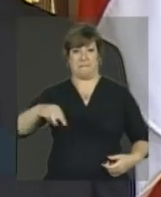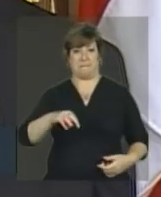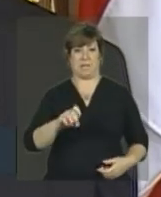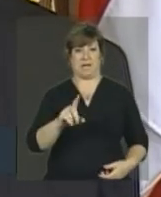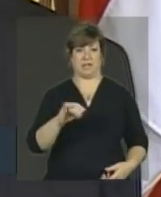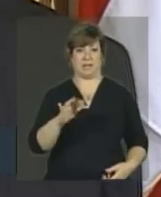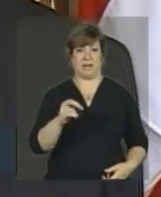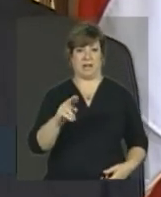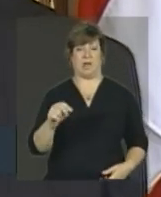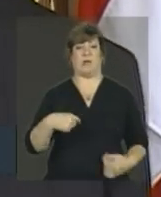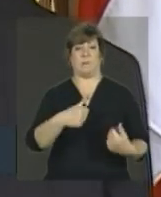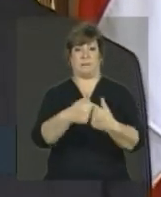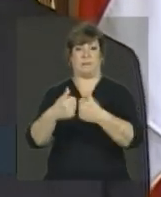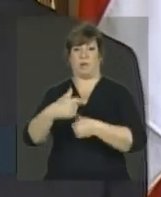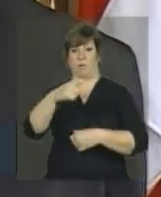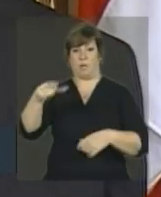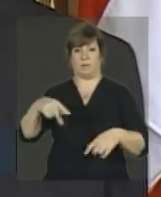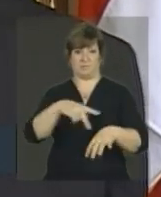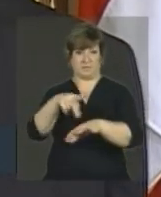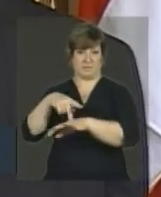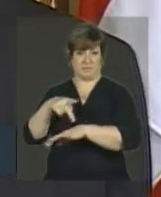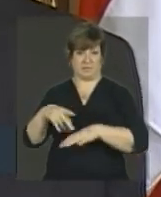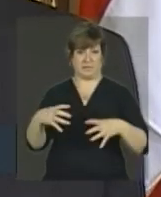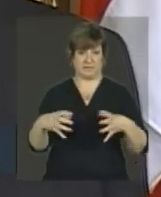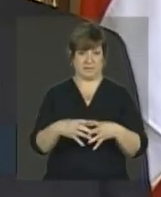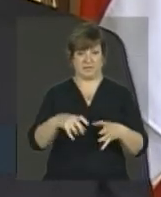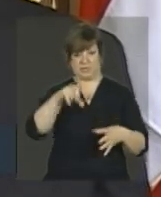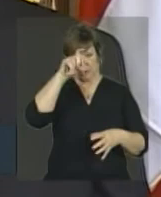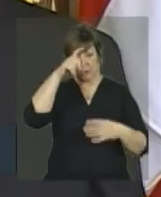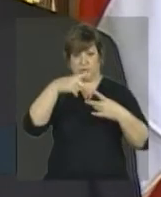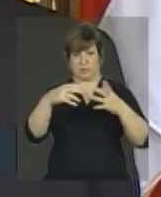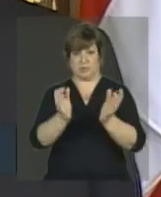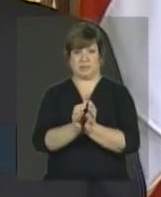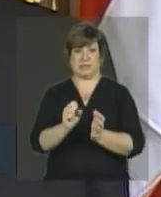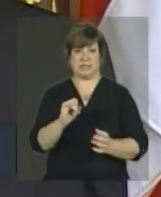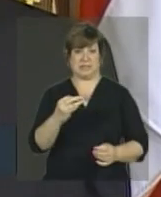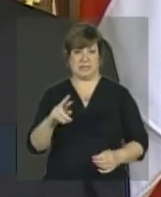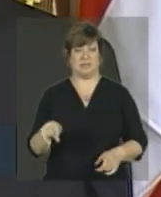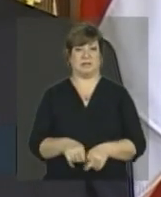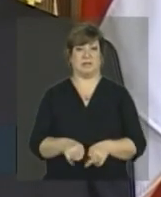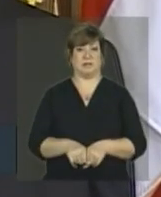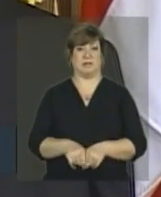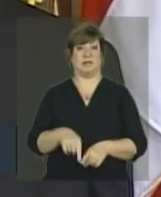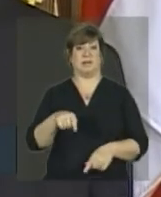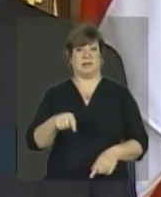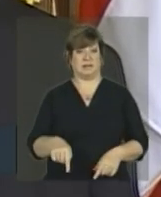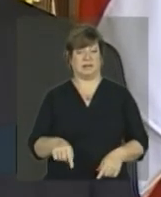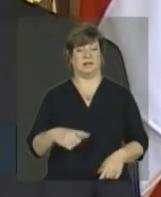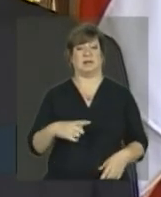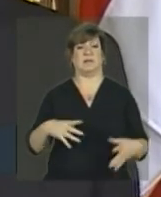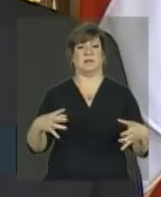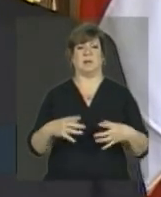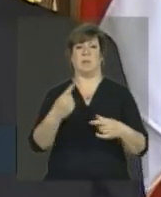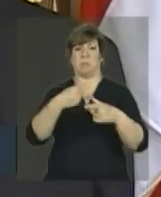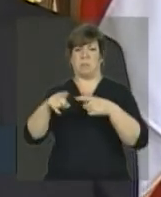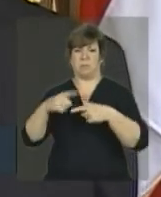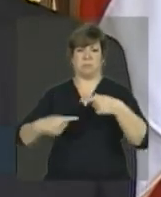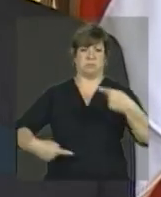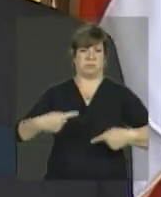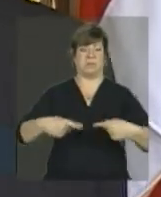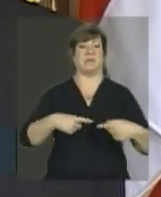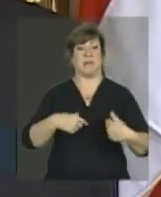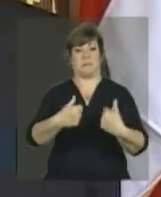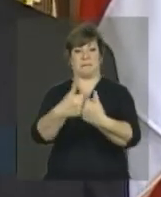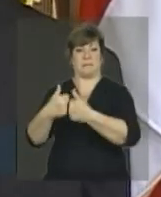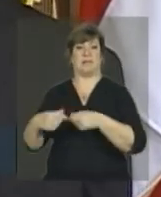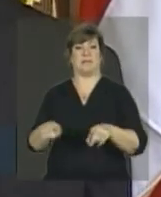Síria, Jordânia e Egito. A Cisjordânia e a Faixa de Gaza, regiões em constante conflito, também são